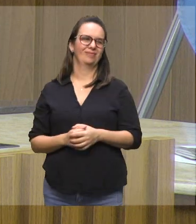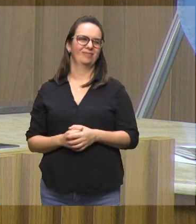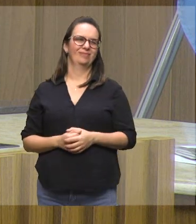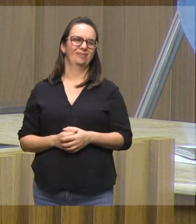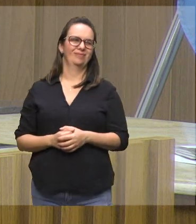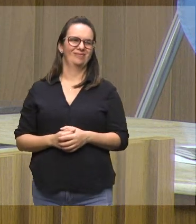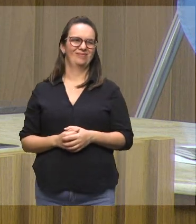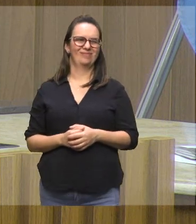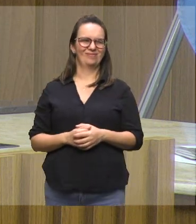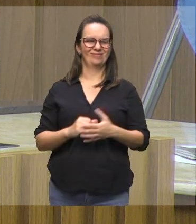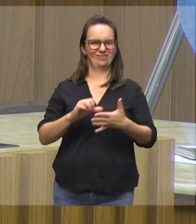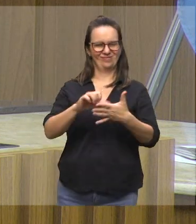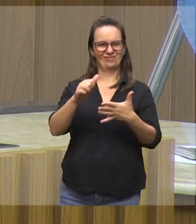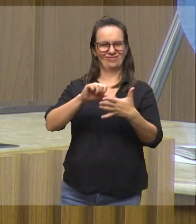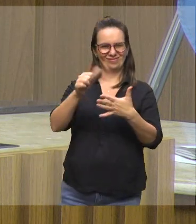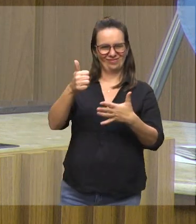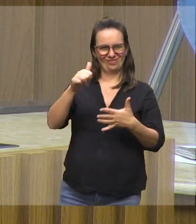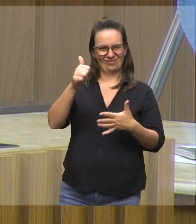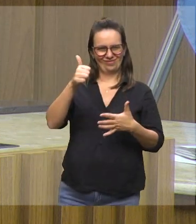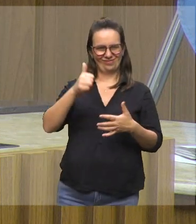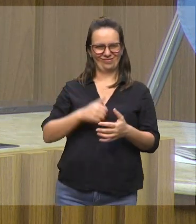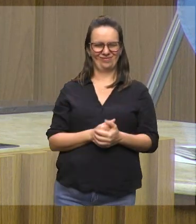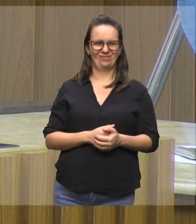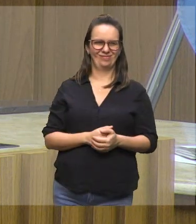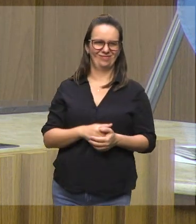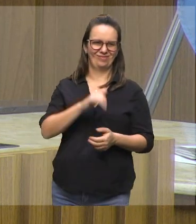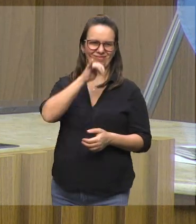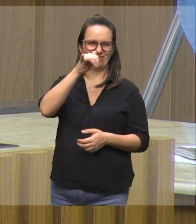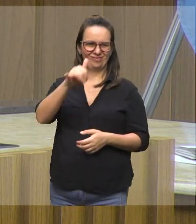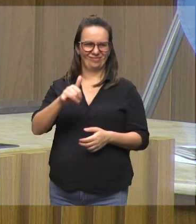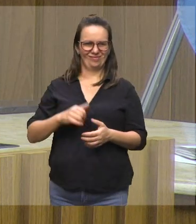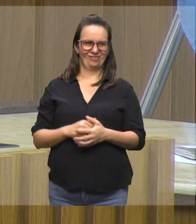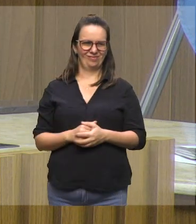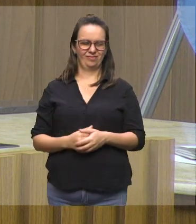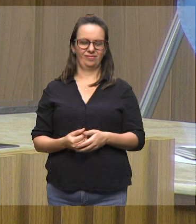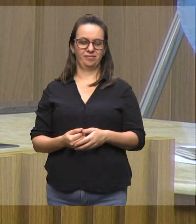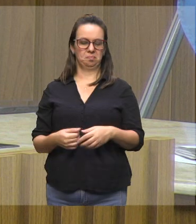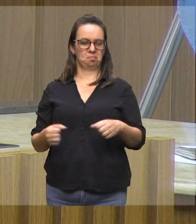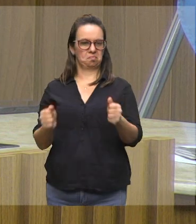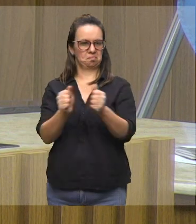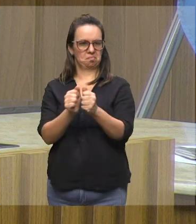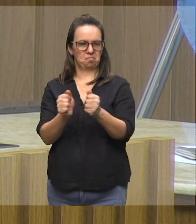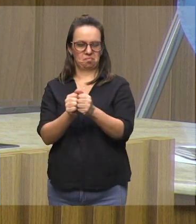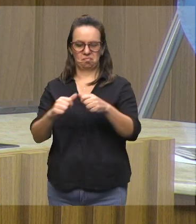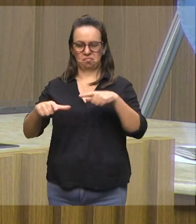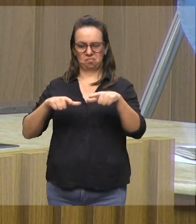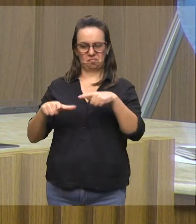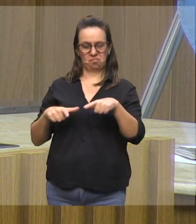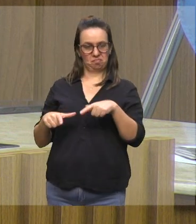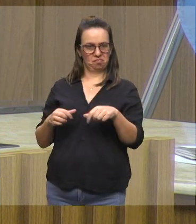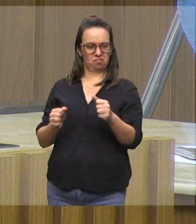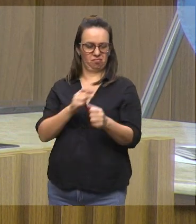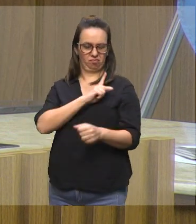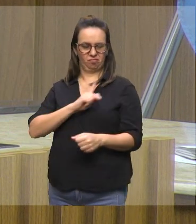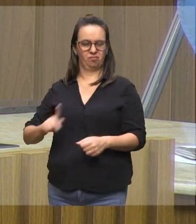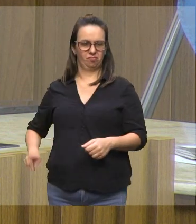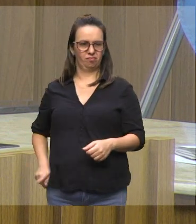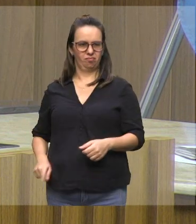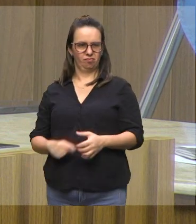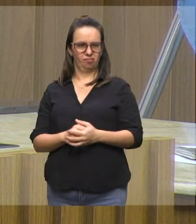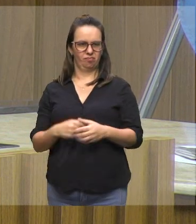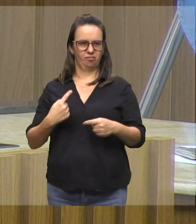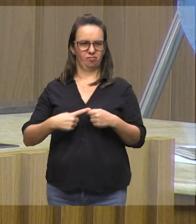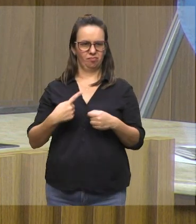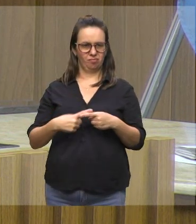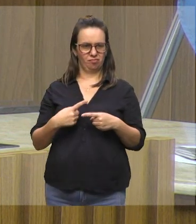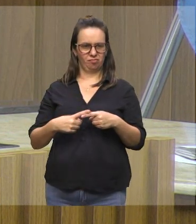enfatizando a sua fala em relação aos enfermeiros e dizendo que estamos juntos nesta causa. Né, outrora foi tão discutida essa